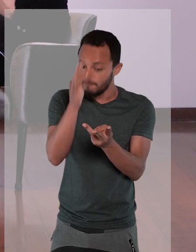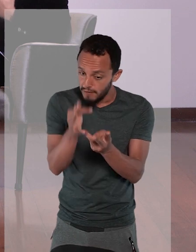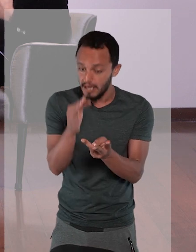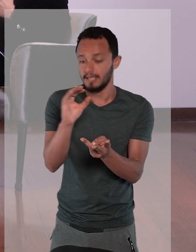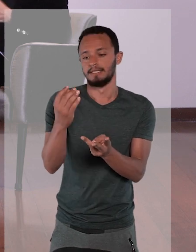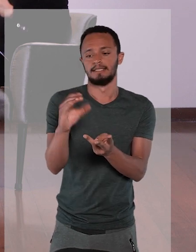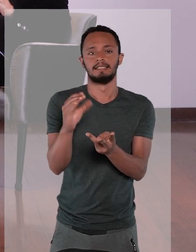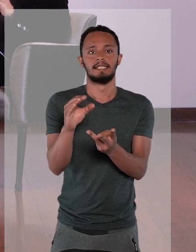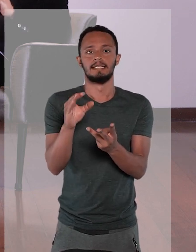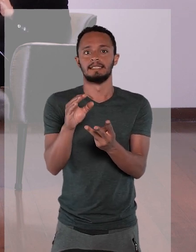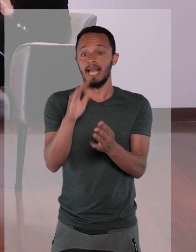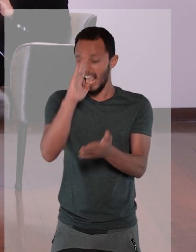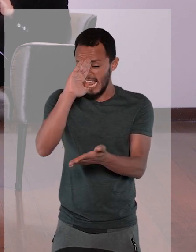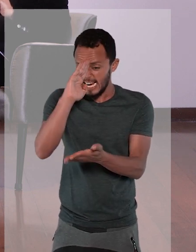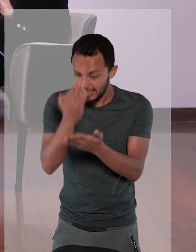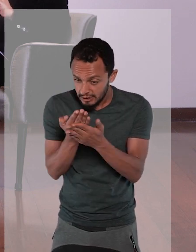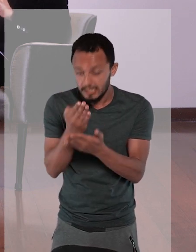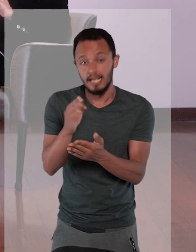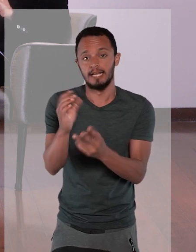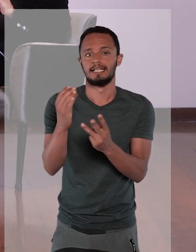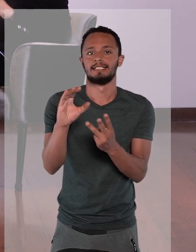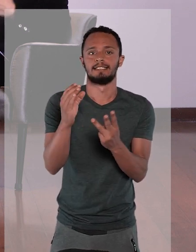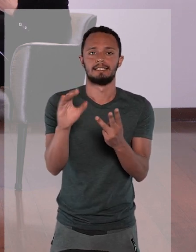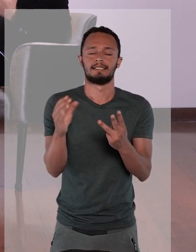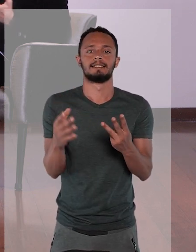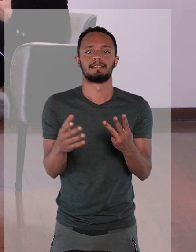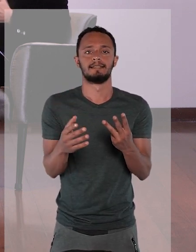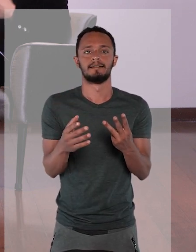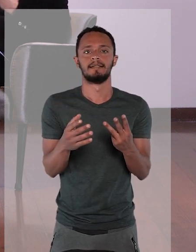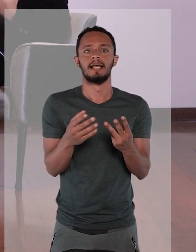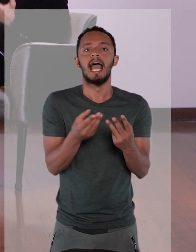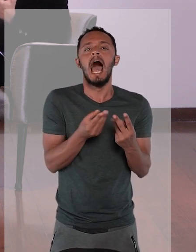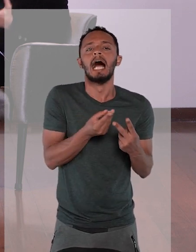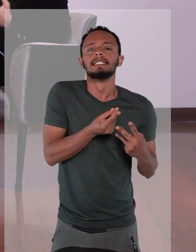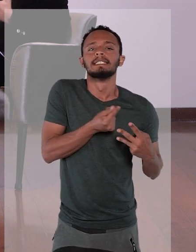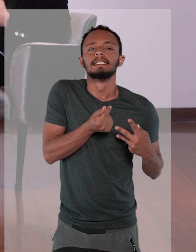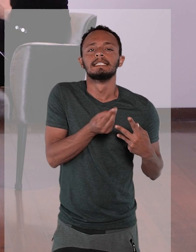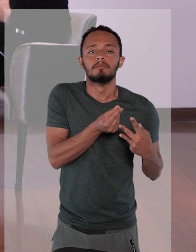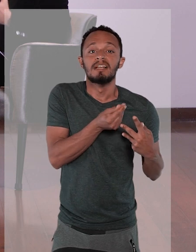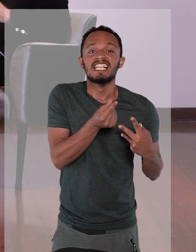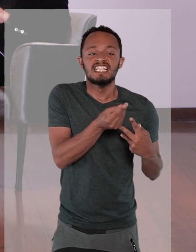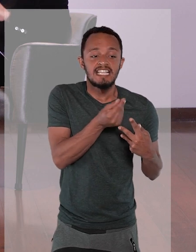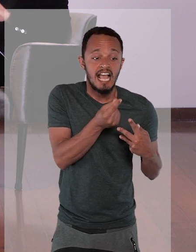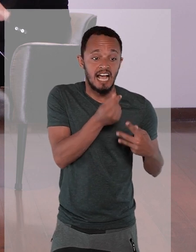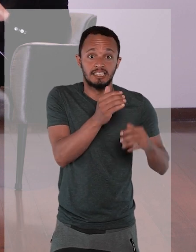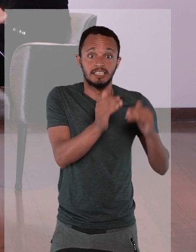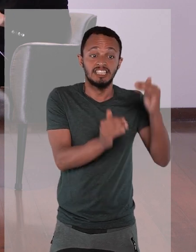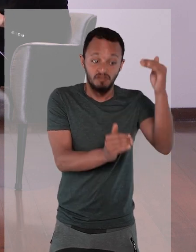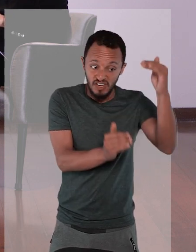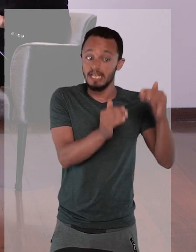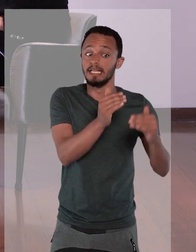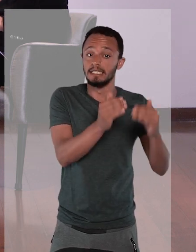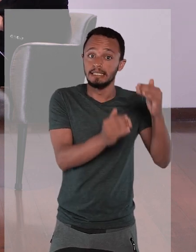admiro profundamente nos seus textos, né? A sensibilidade, a erudição e esses 3